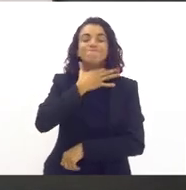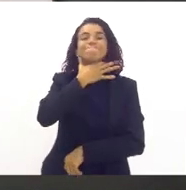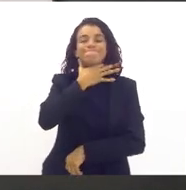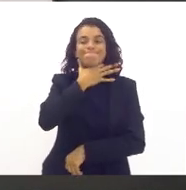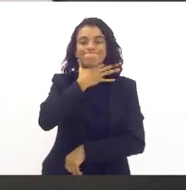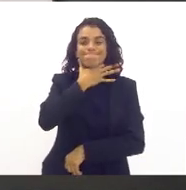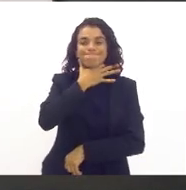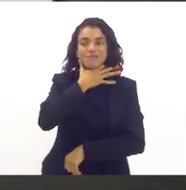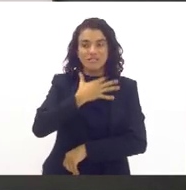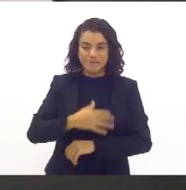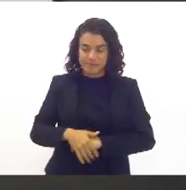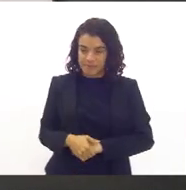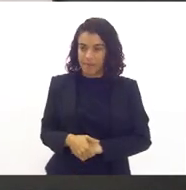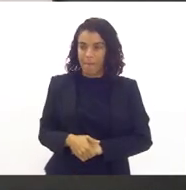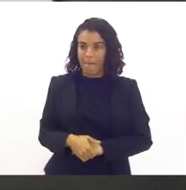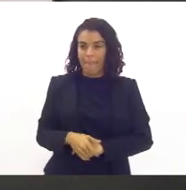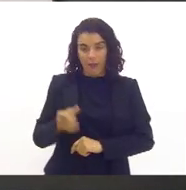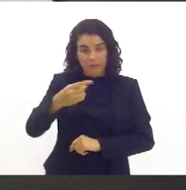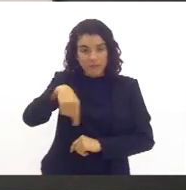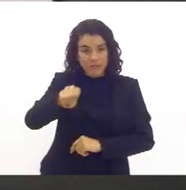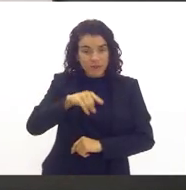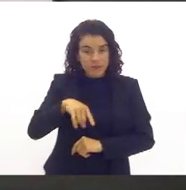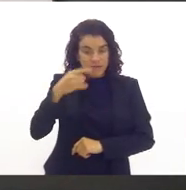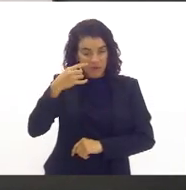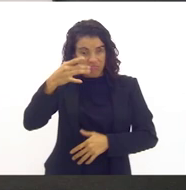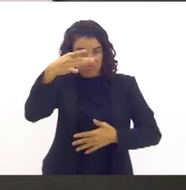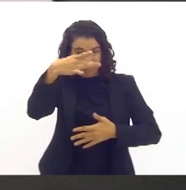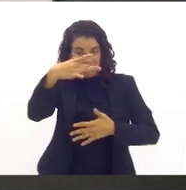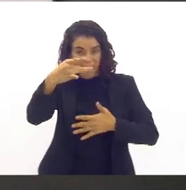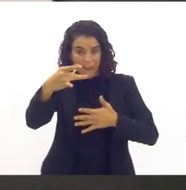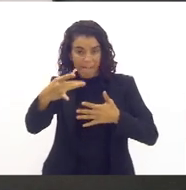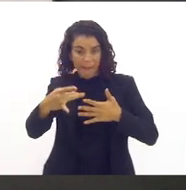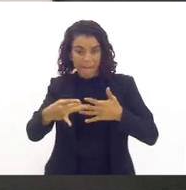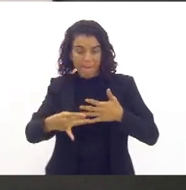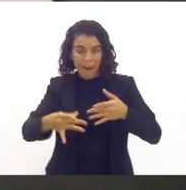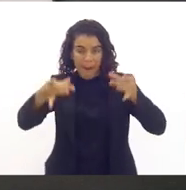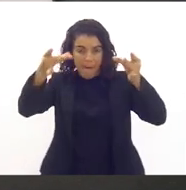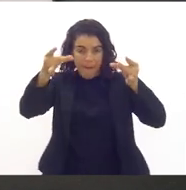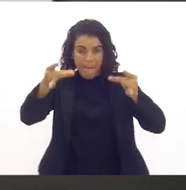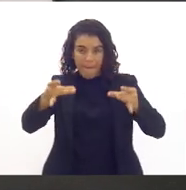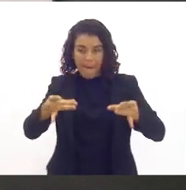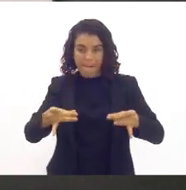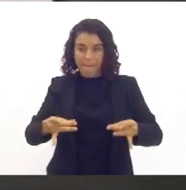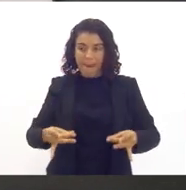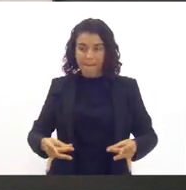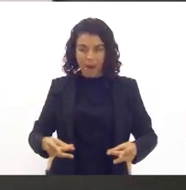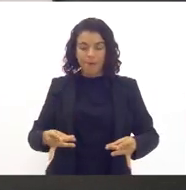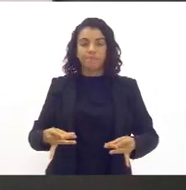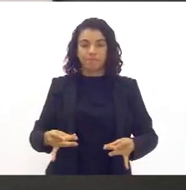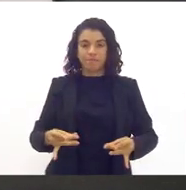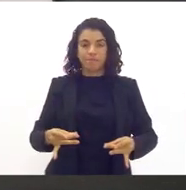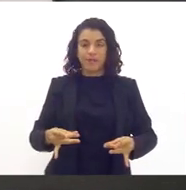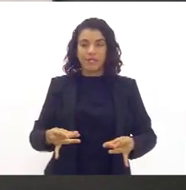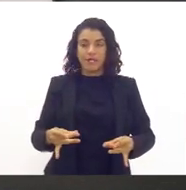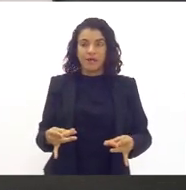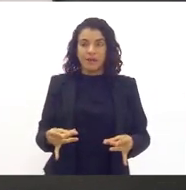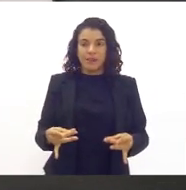mais. Os senhores vão ver aqui, dei uma rápida olhada nos dados preliminares.